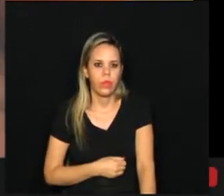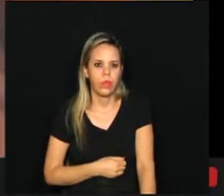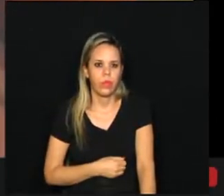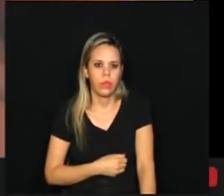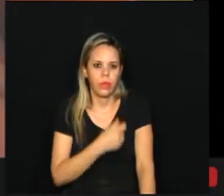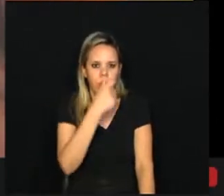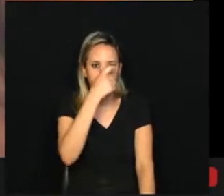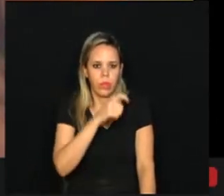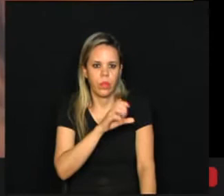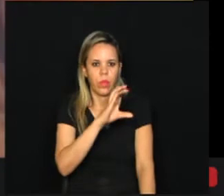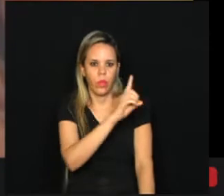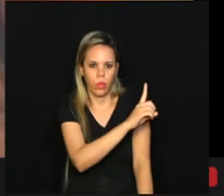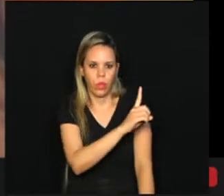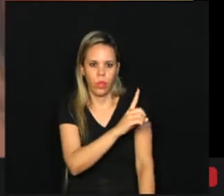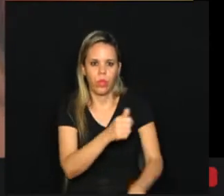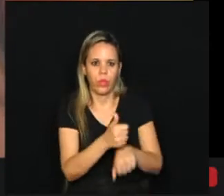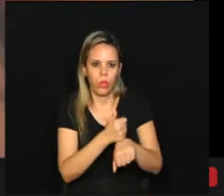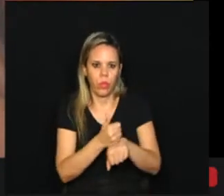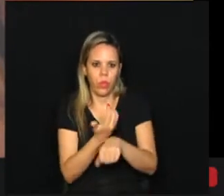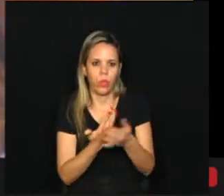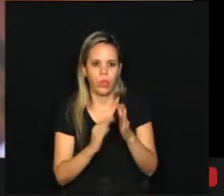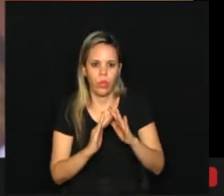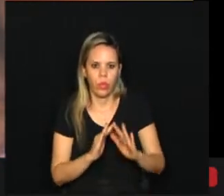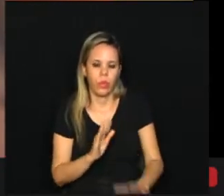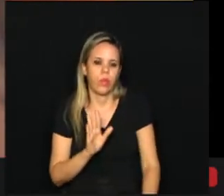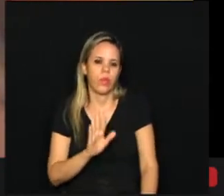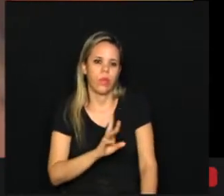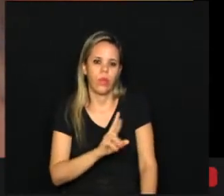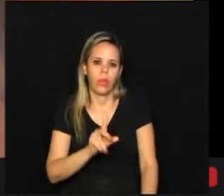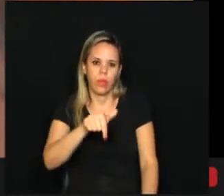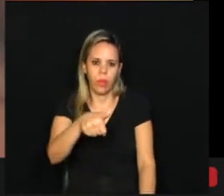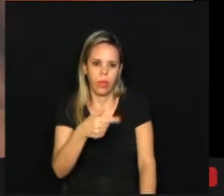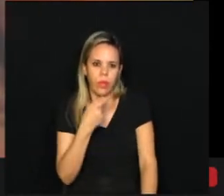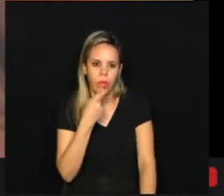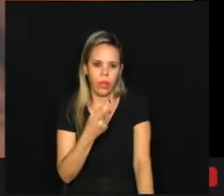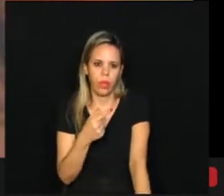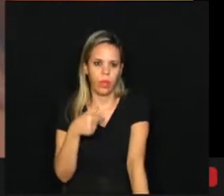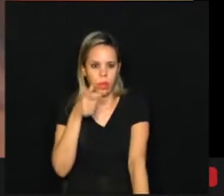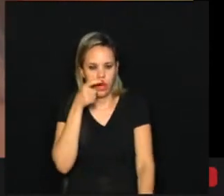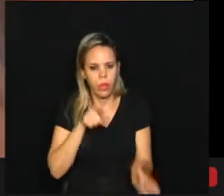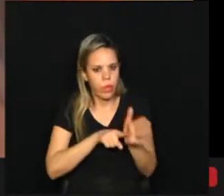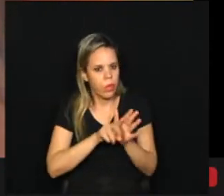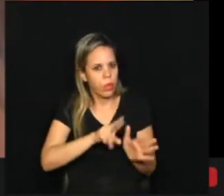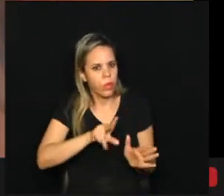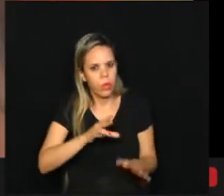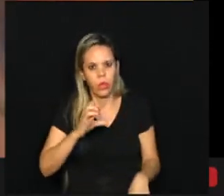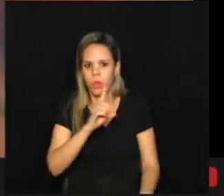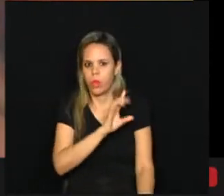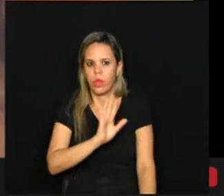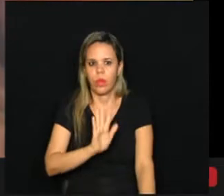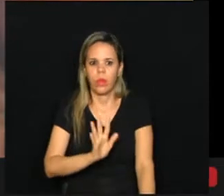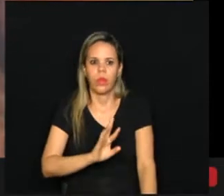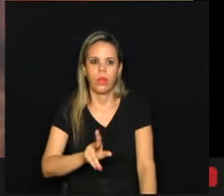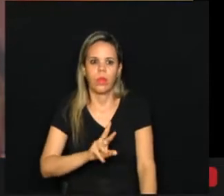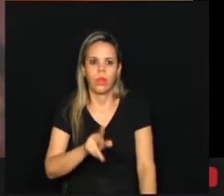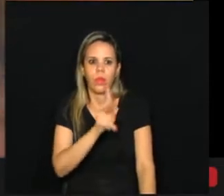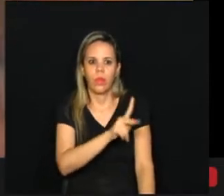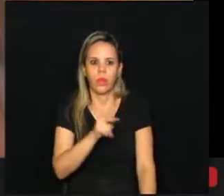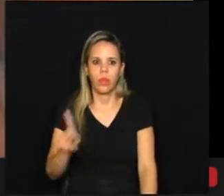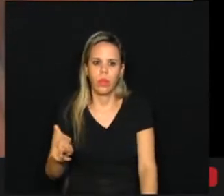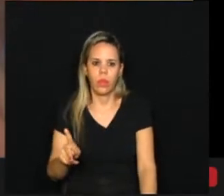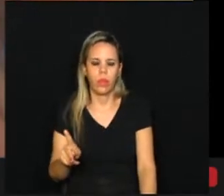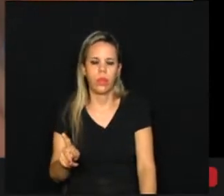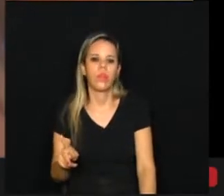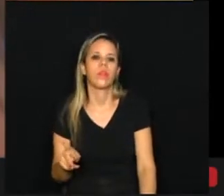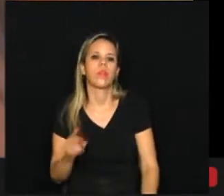qualificou como coordenadora da escola. Mas ela depois, mais tarde, nós viemos a saber que ela não é a coordenadora, ela é a professora mediadora